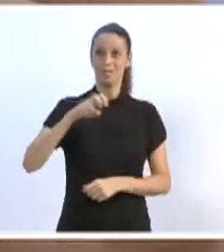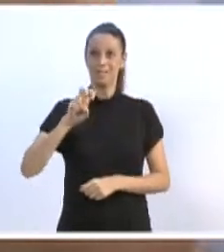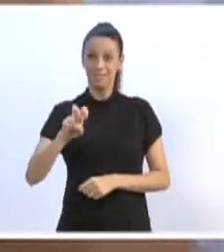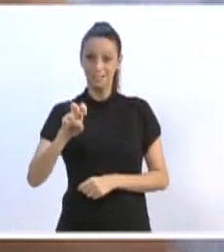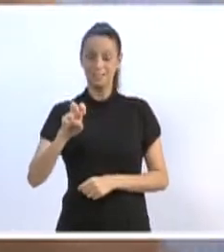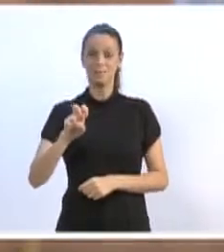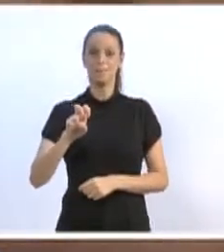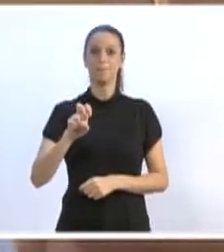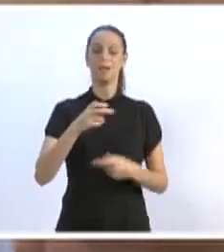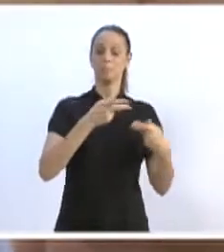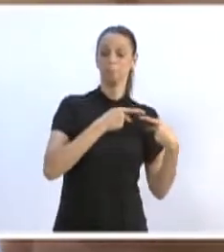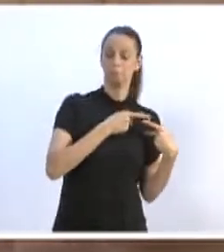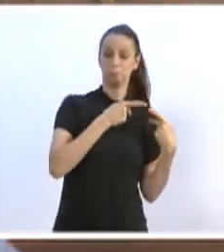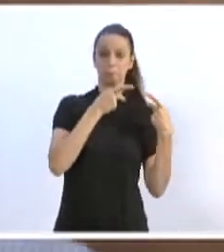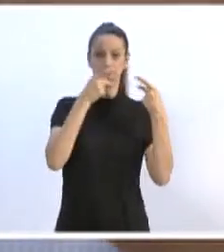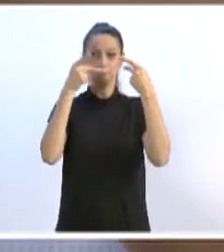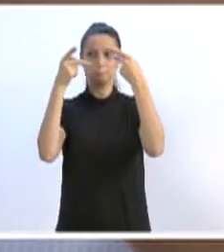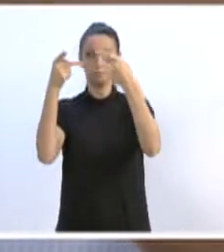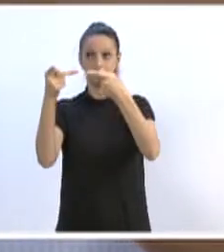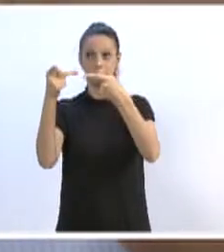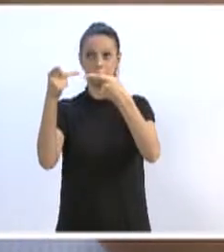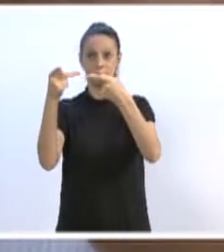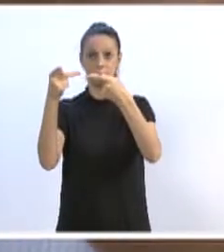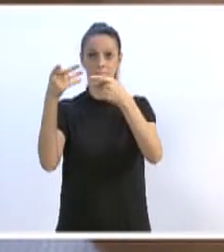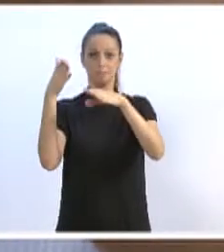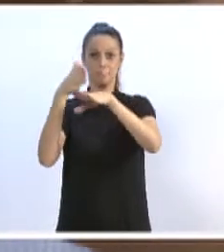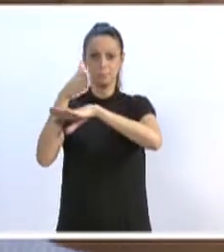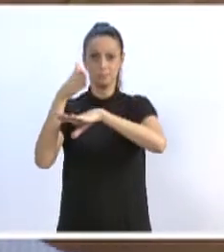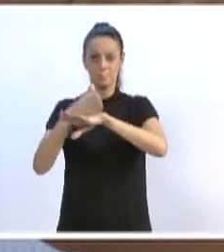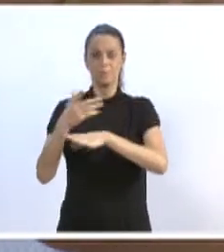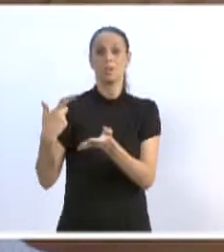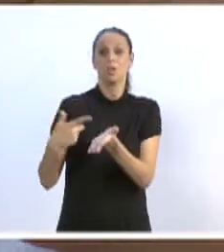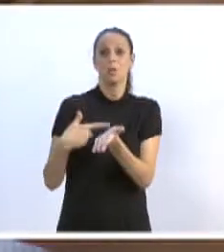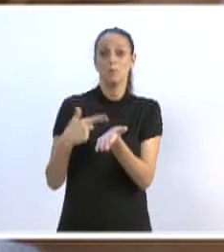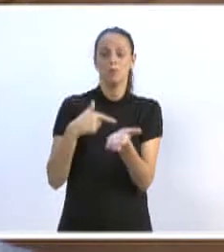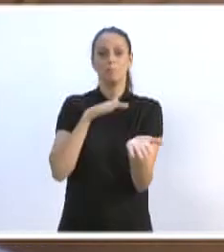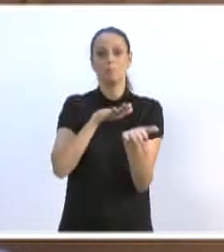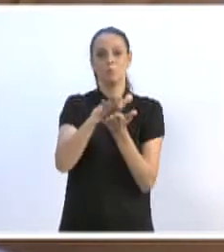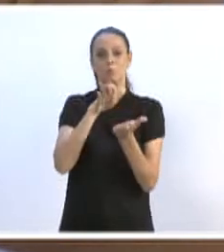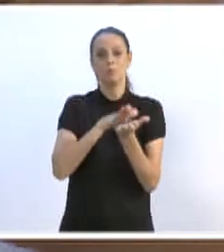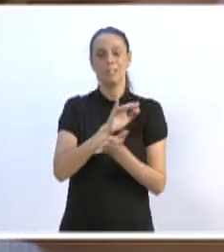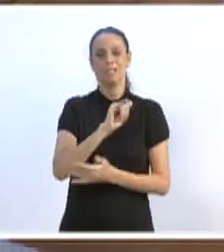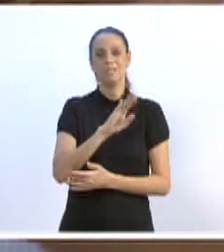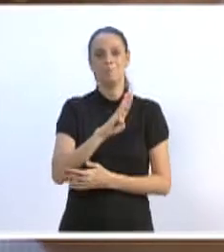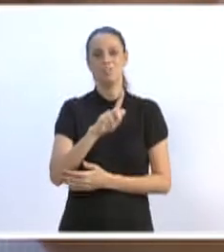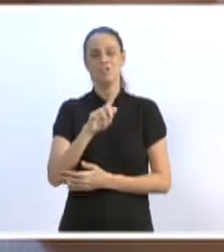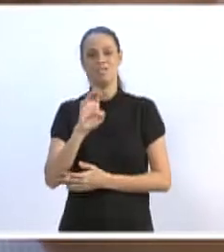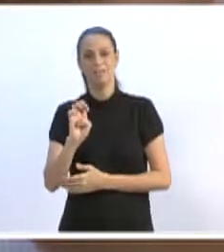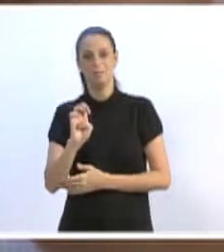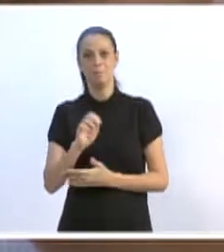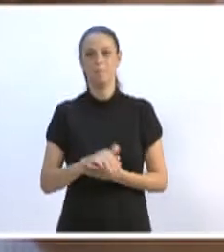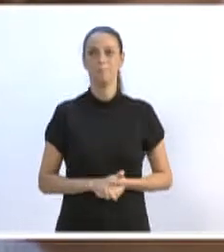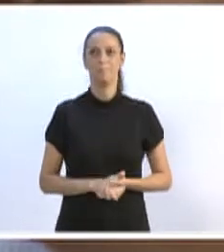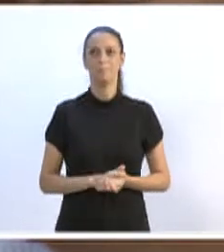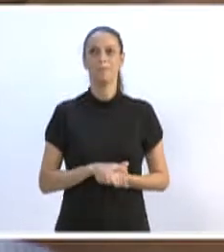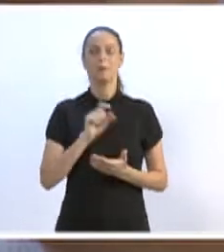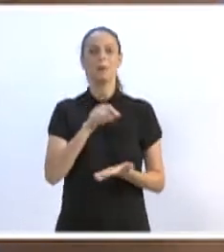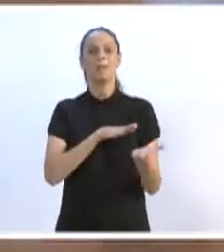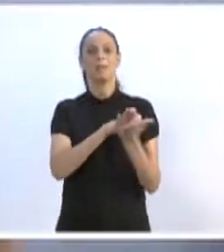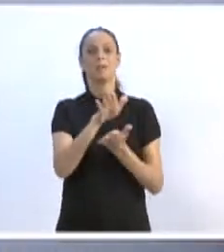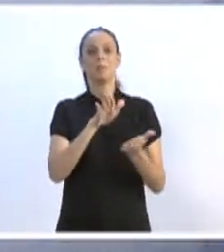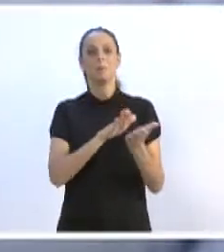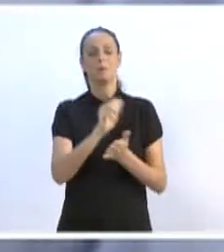Blumenau, e eu quero dizer que o museu é reconhecido internacionalmente. Em 2015, eu ainda era presidente da Fundação